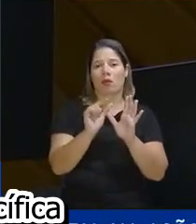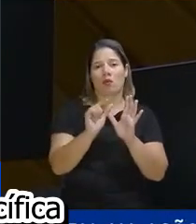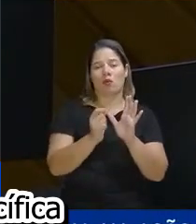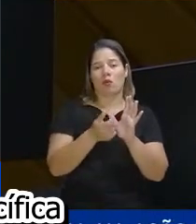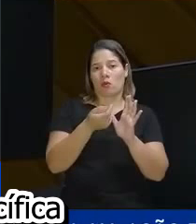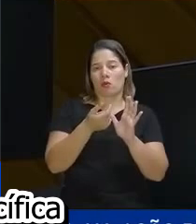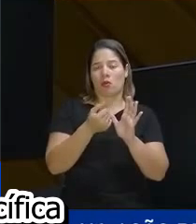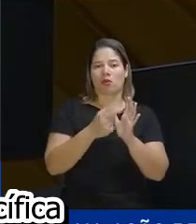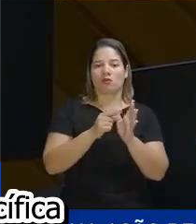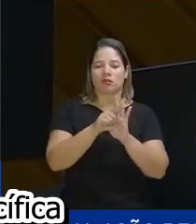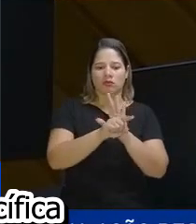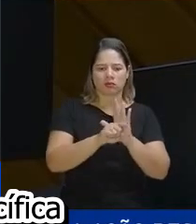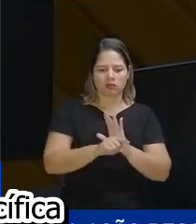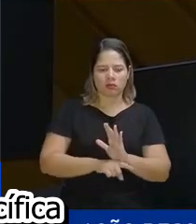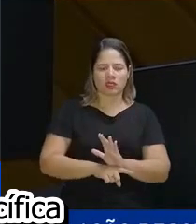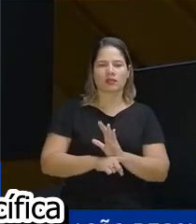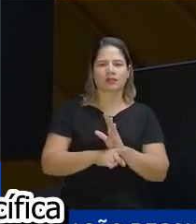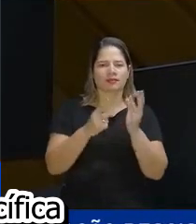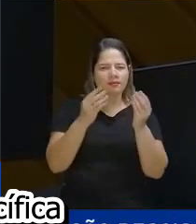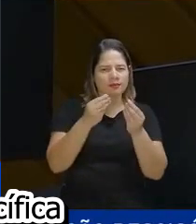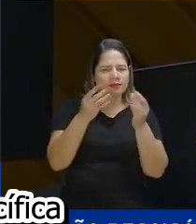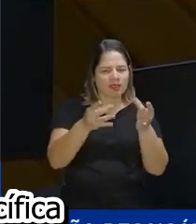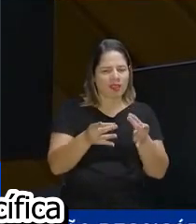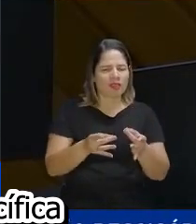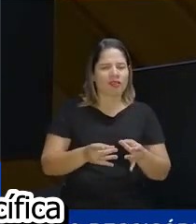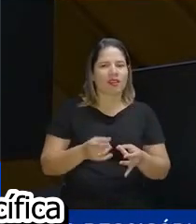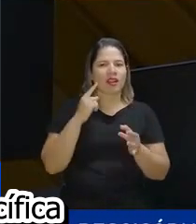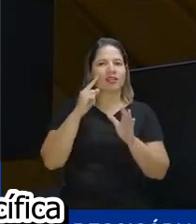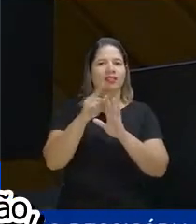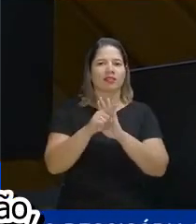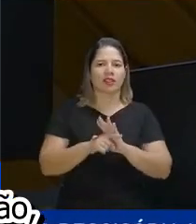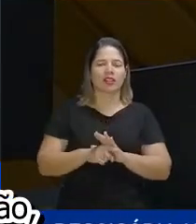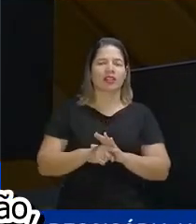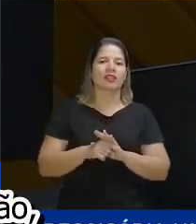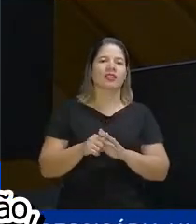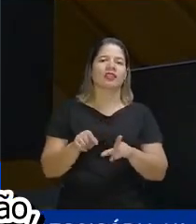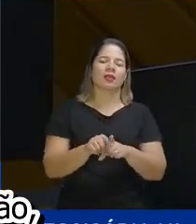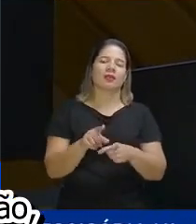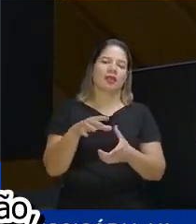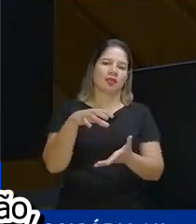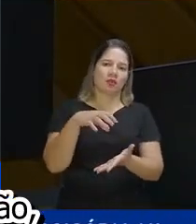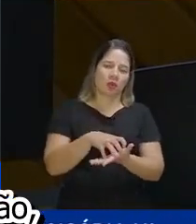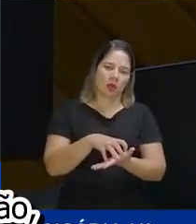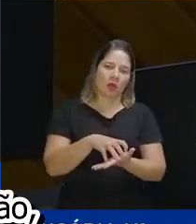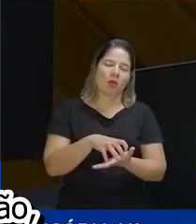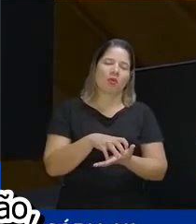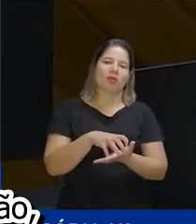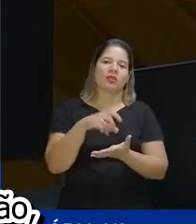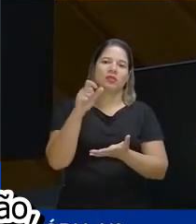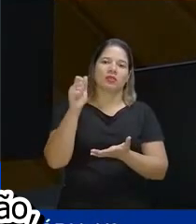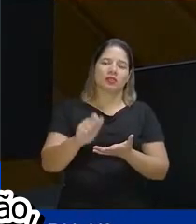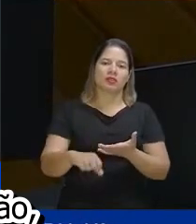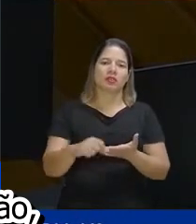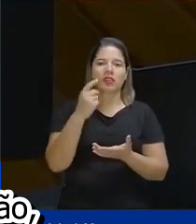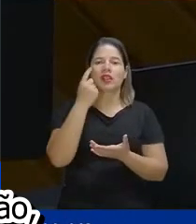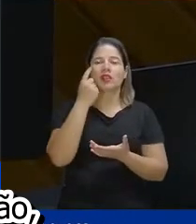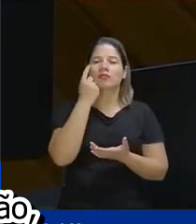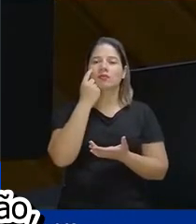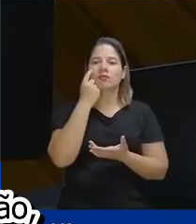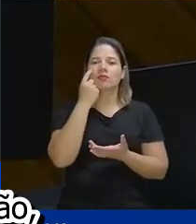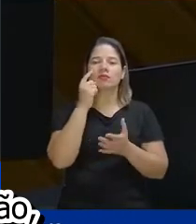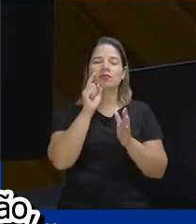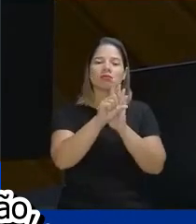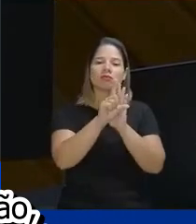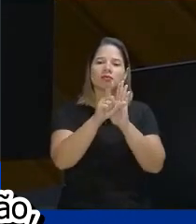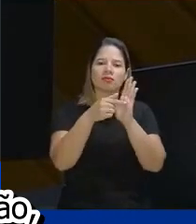delineação minuciosa e específica e a restrição, tanto do órgão competente quanto das situações em que se admite o manejo da ação,